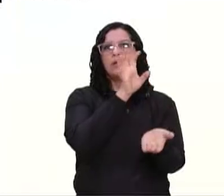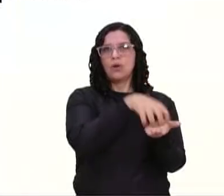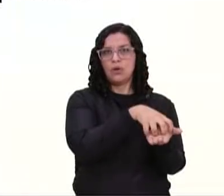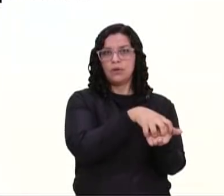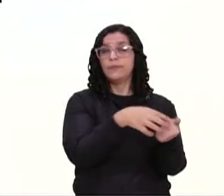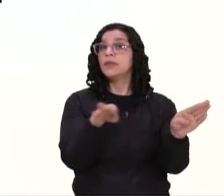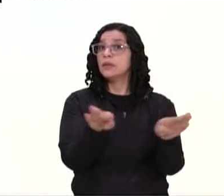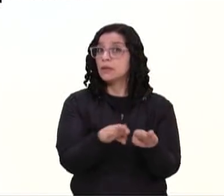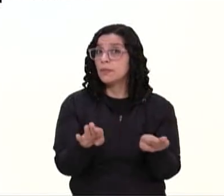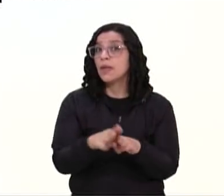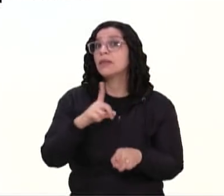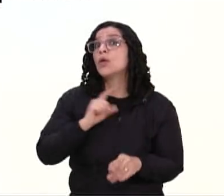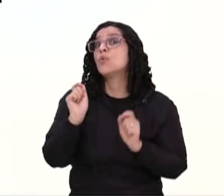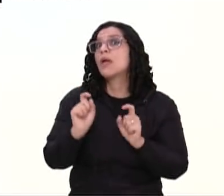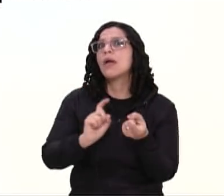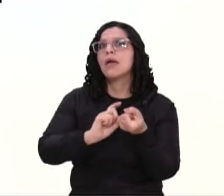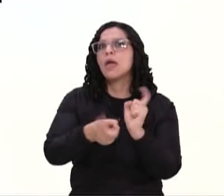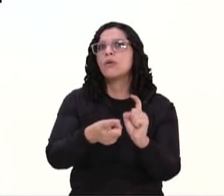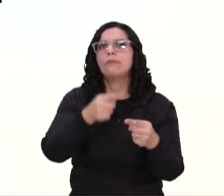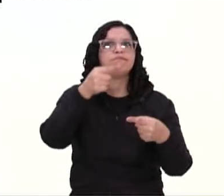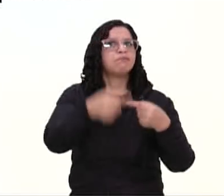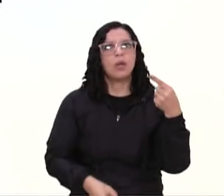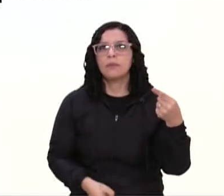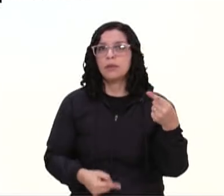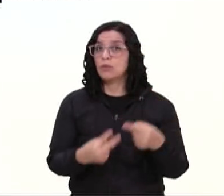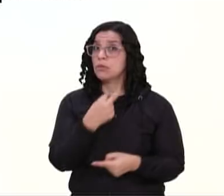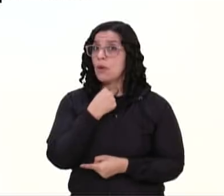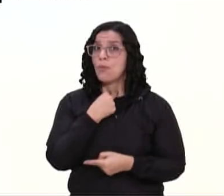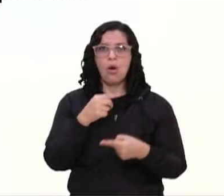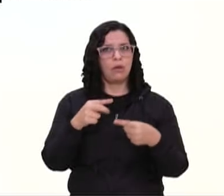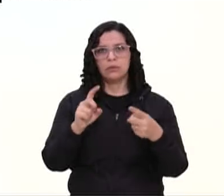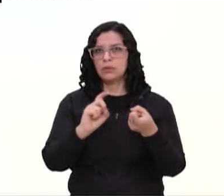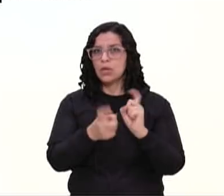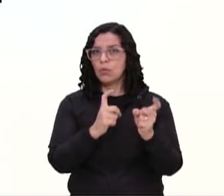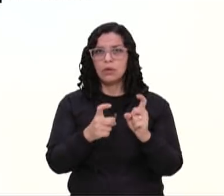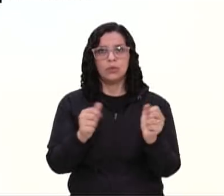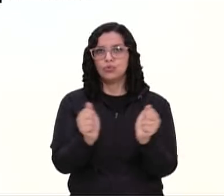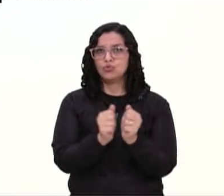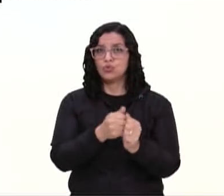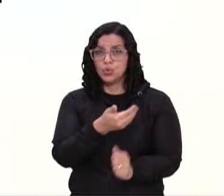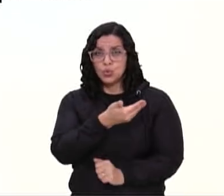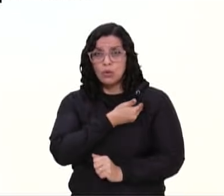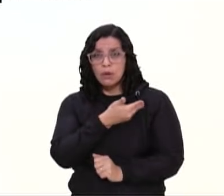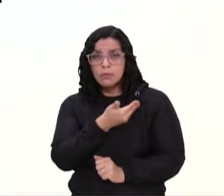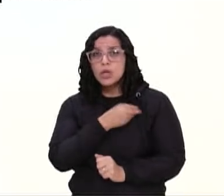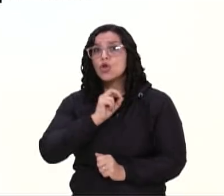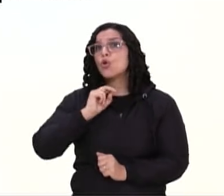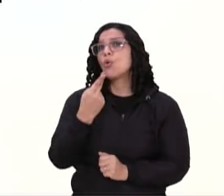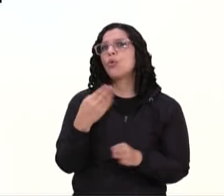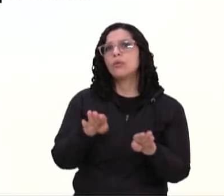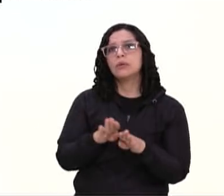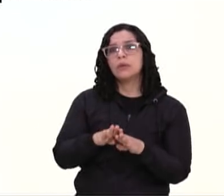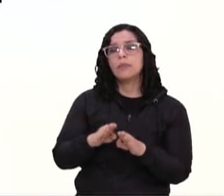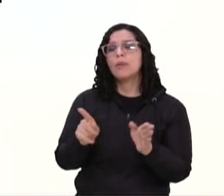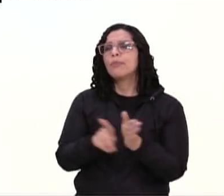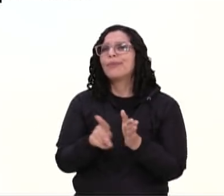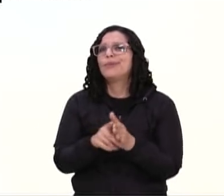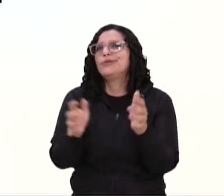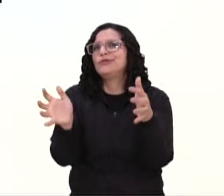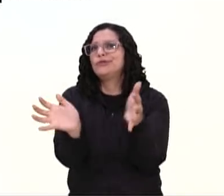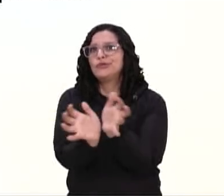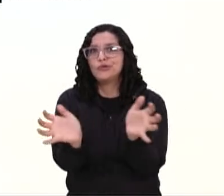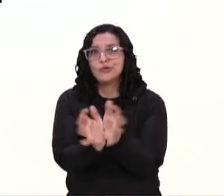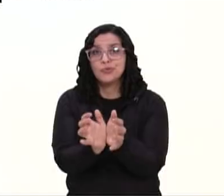também restringia o direito de reunião. Não era mais permitido você se reunir com os amigos ou com colegas